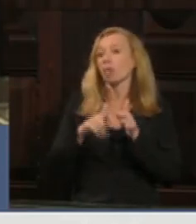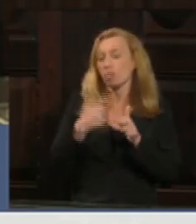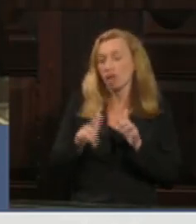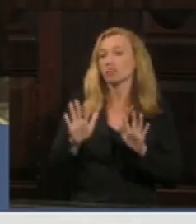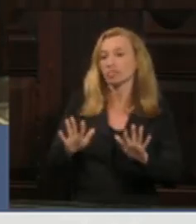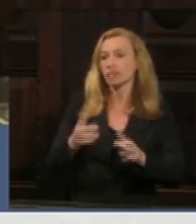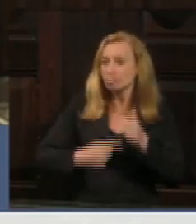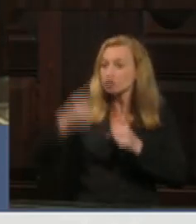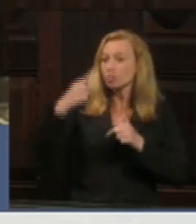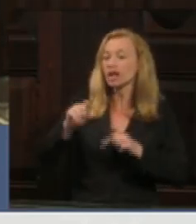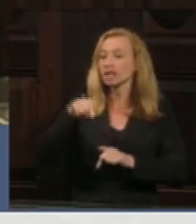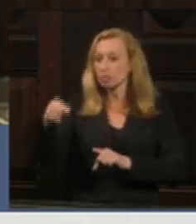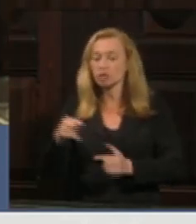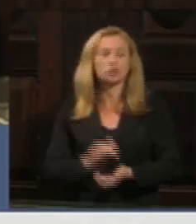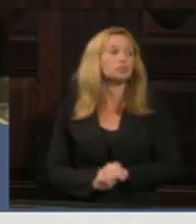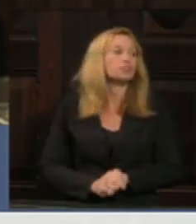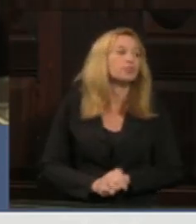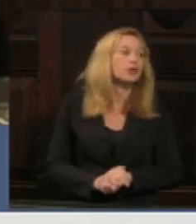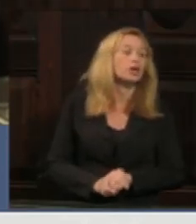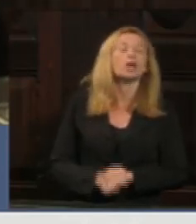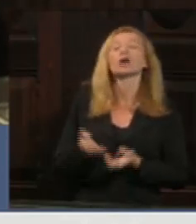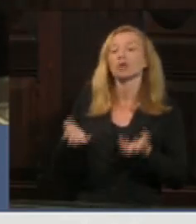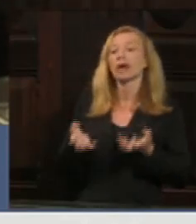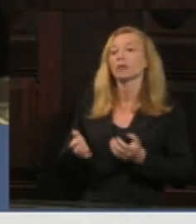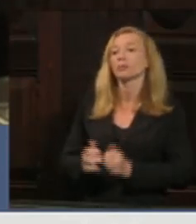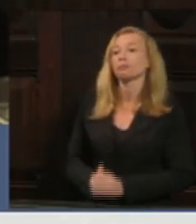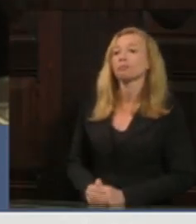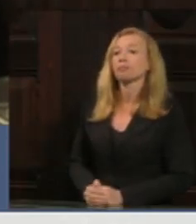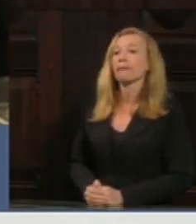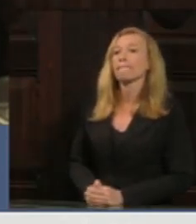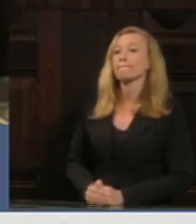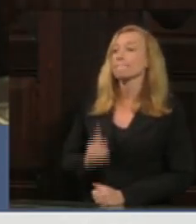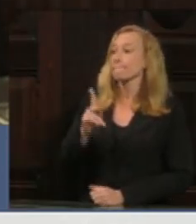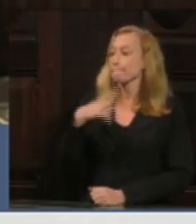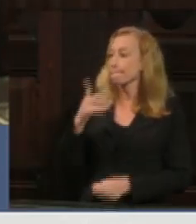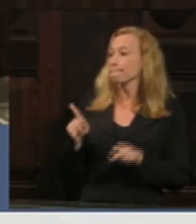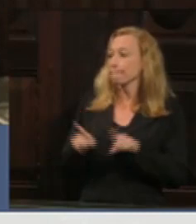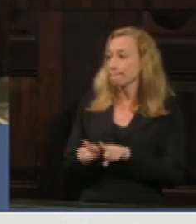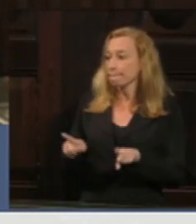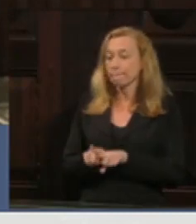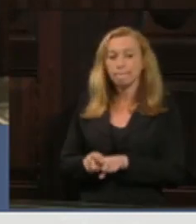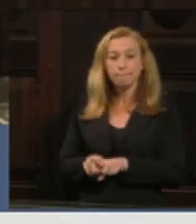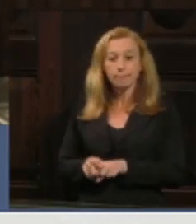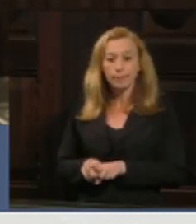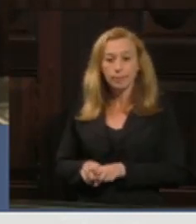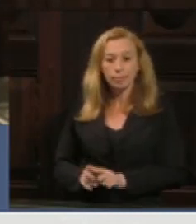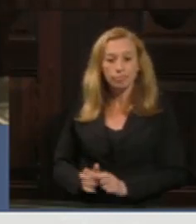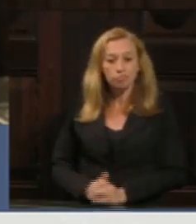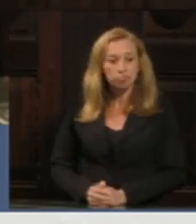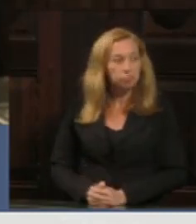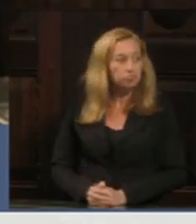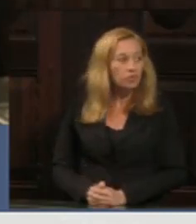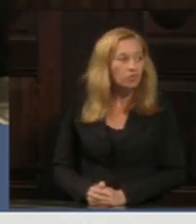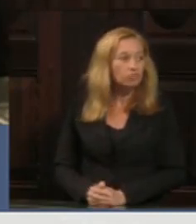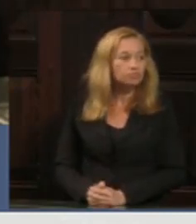isso, eu quero destacar ainda o fato de que há muito tempo eu não